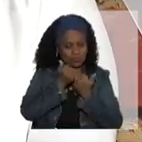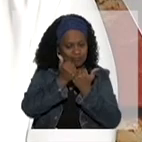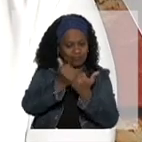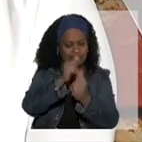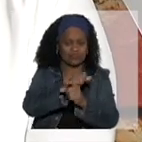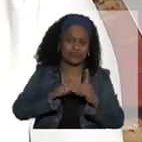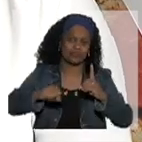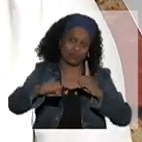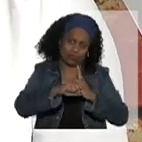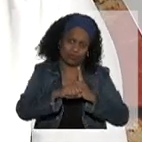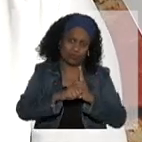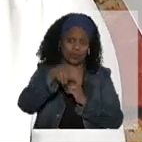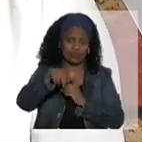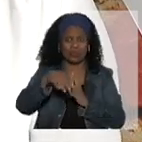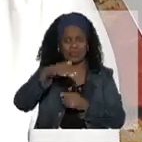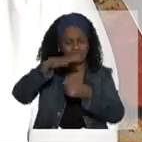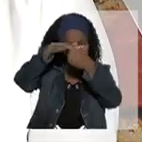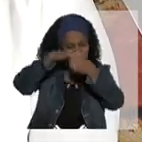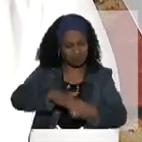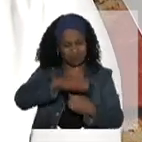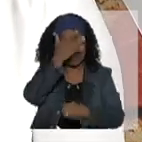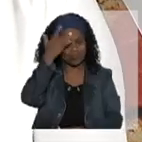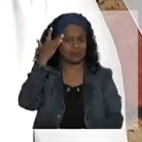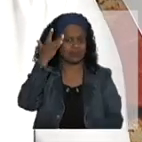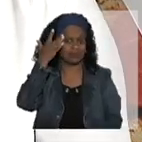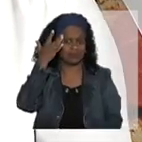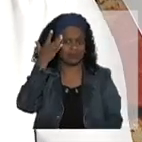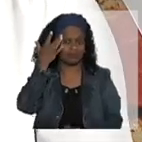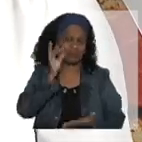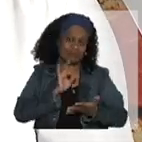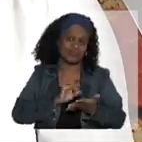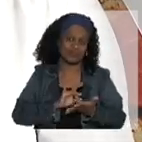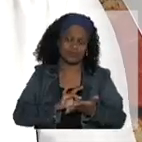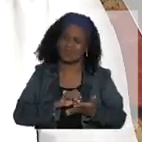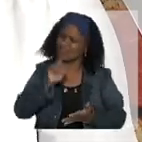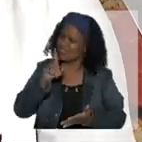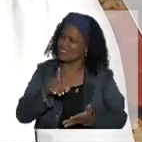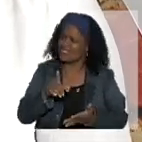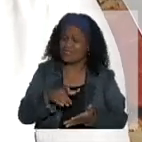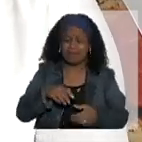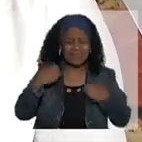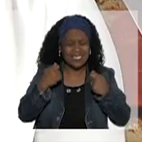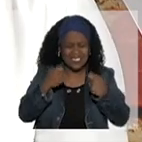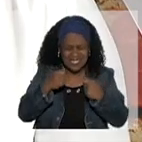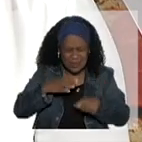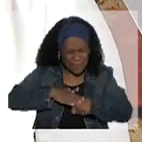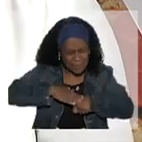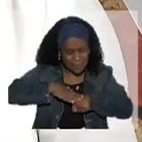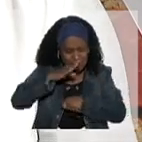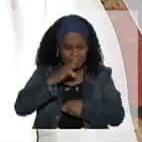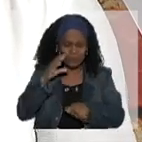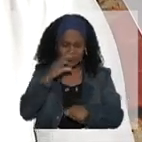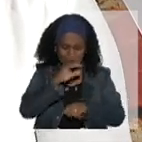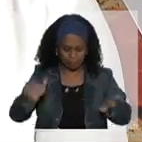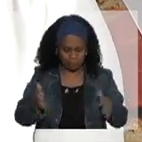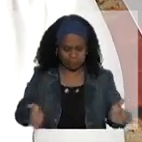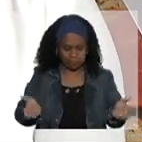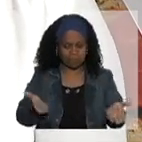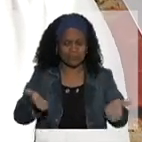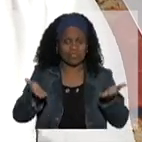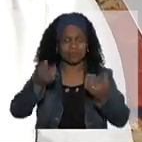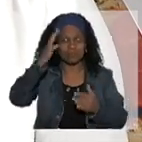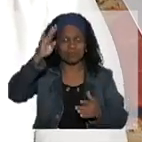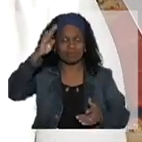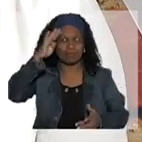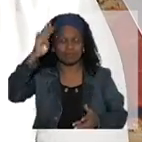apoio social isso é uma questão de desumanização é é cada vez mais urgente a gente estimular